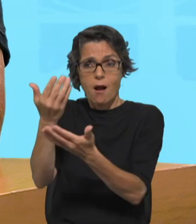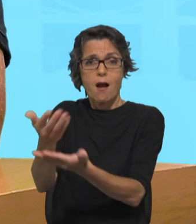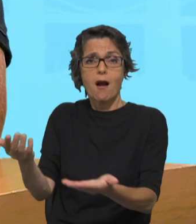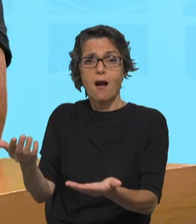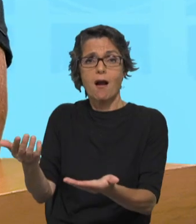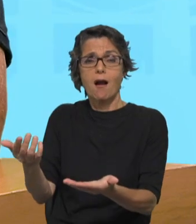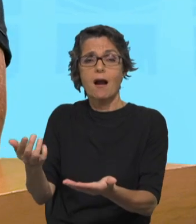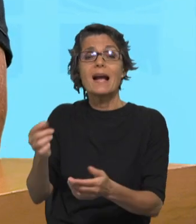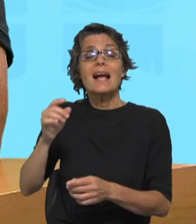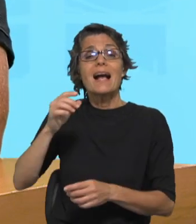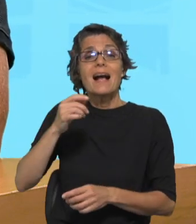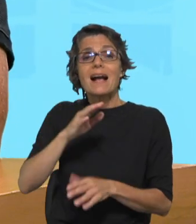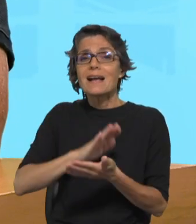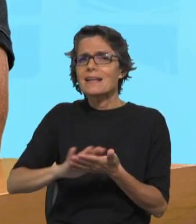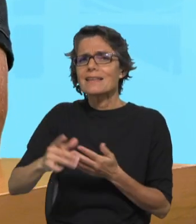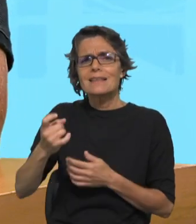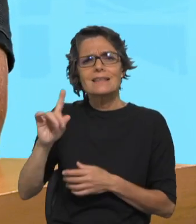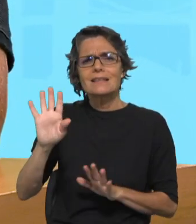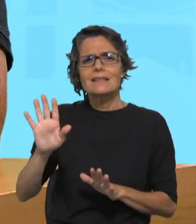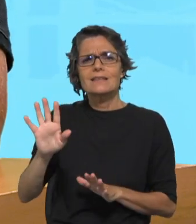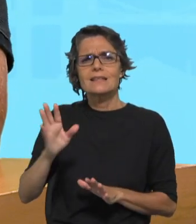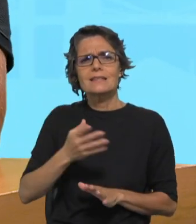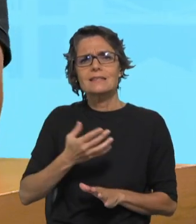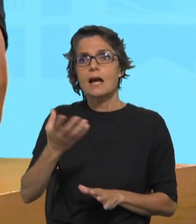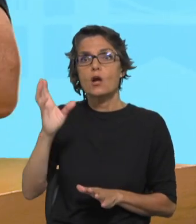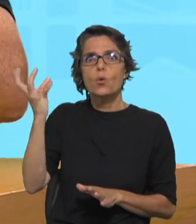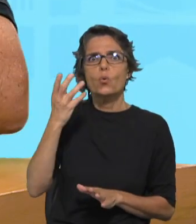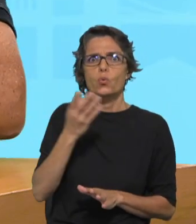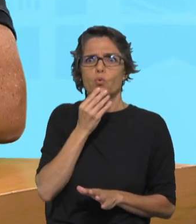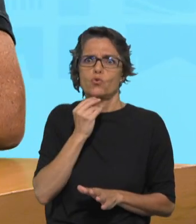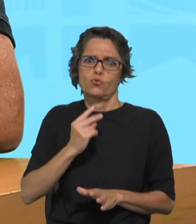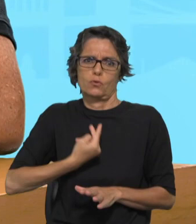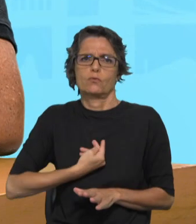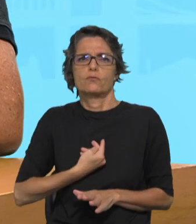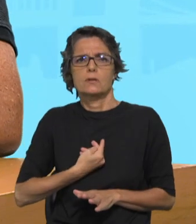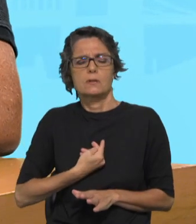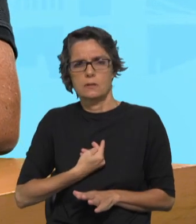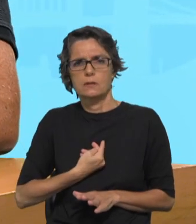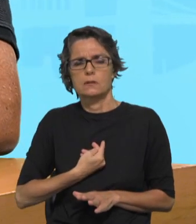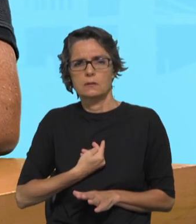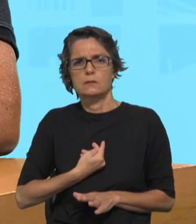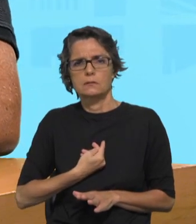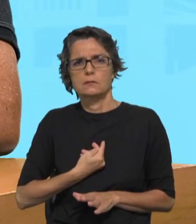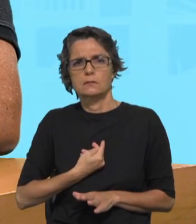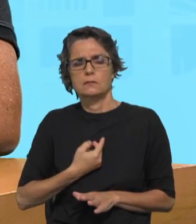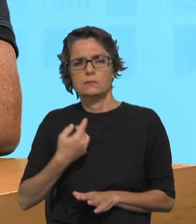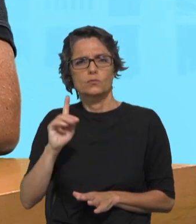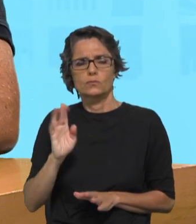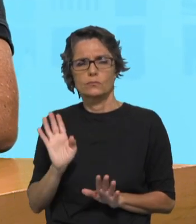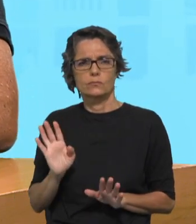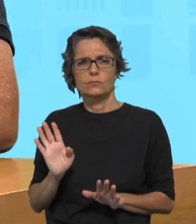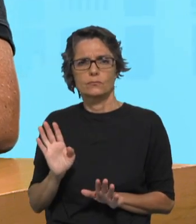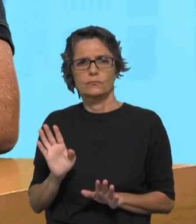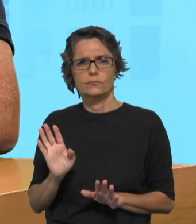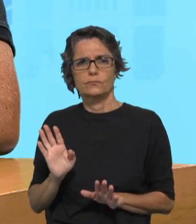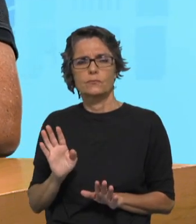que adotar a cultura dos judeus, não tem que se converter, entre aspas, à cultura dos judeus. A lei